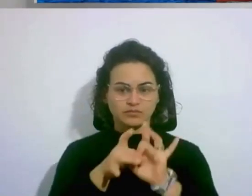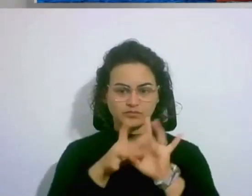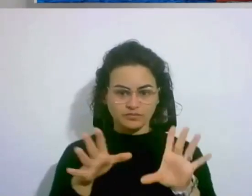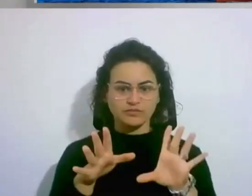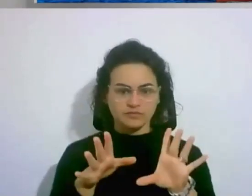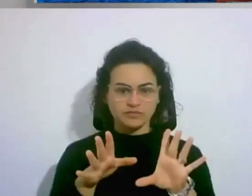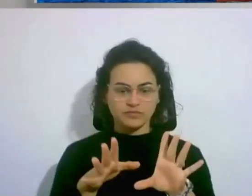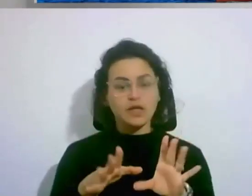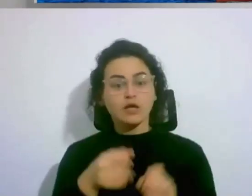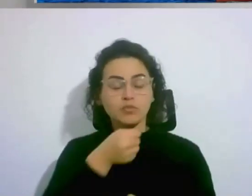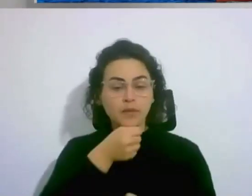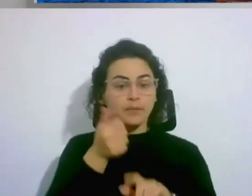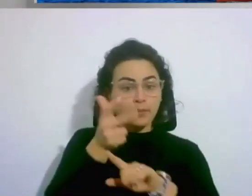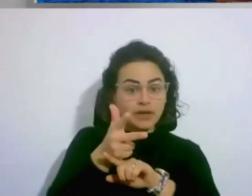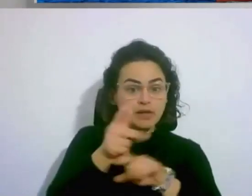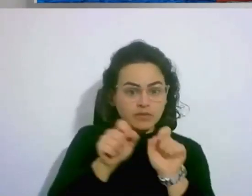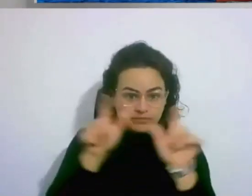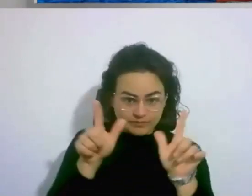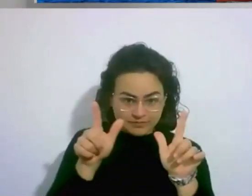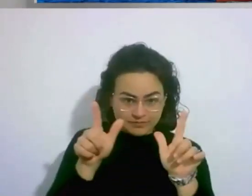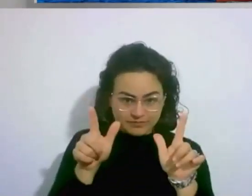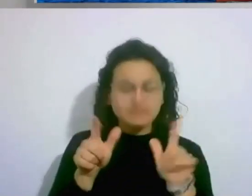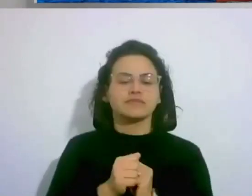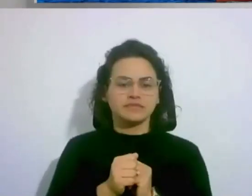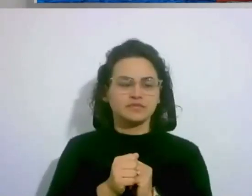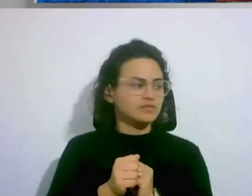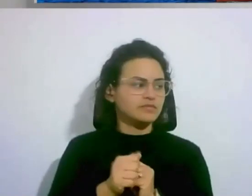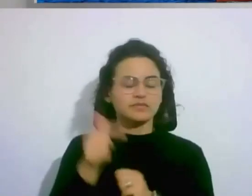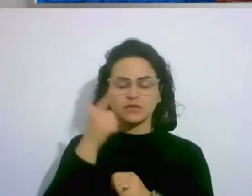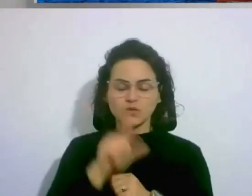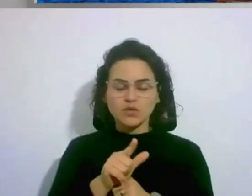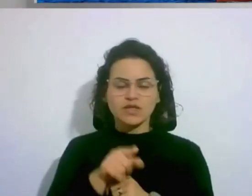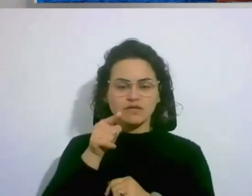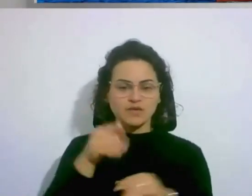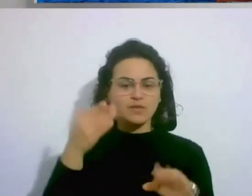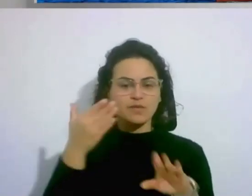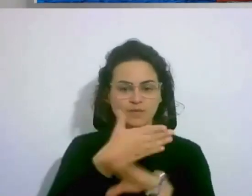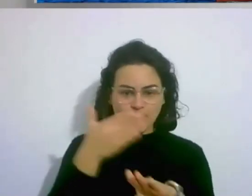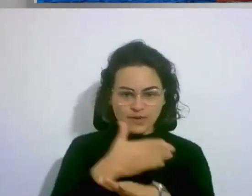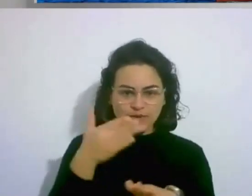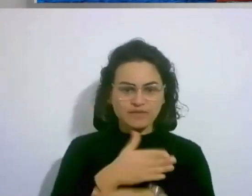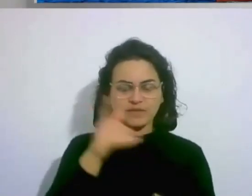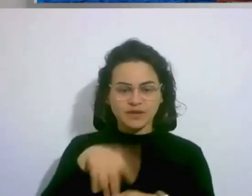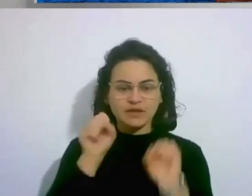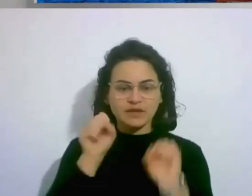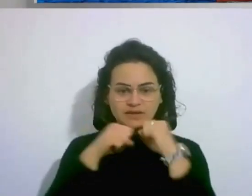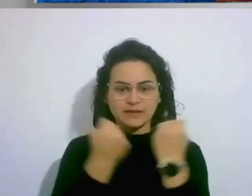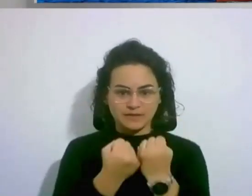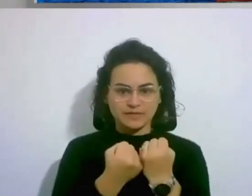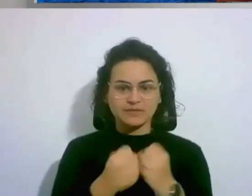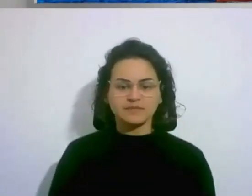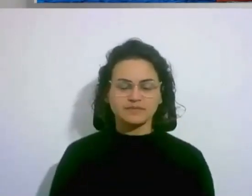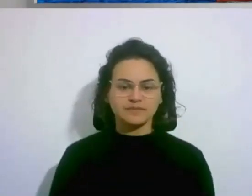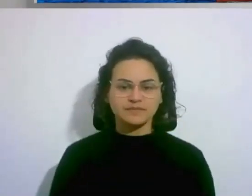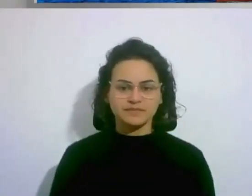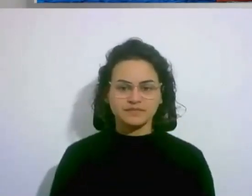sua câmera, faz favor, para que você possa registrar, então, a sua participação neste seminário. E,